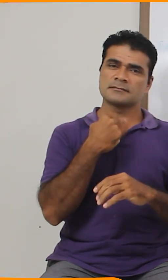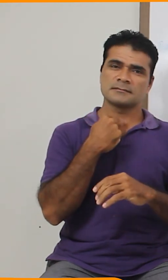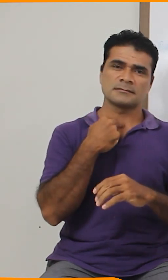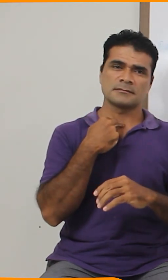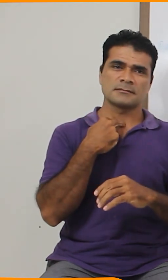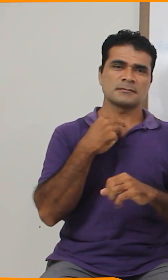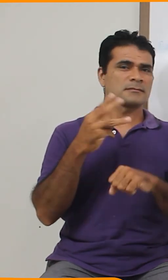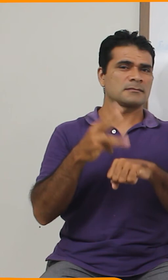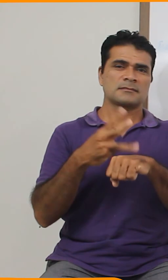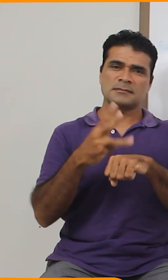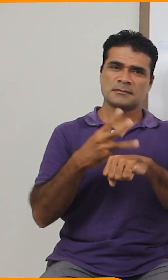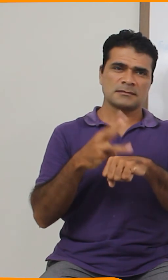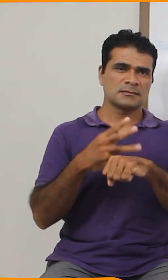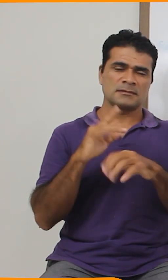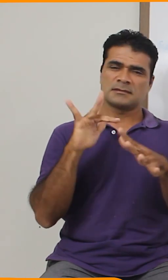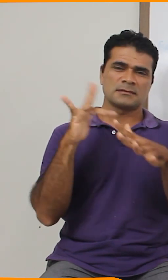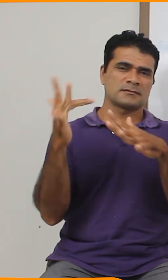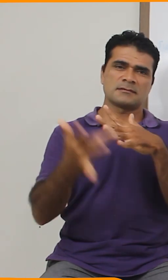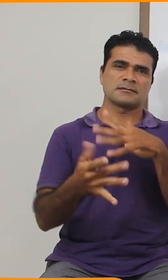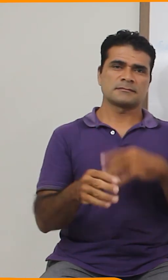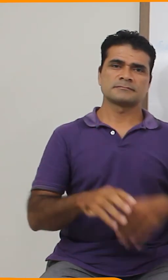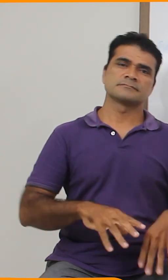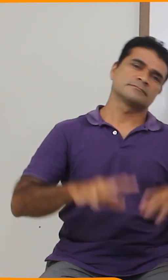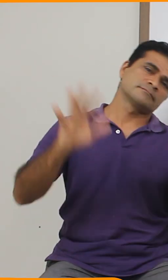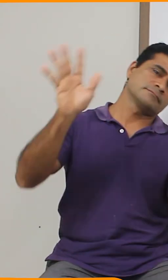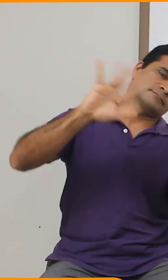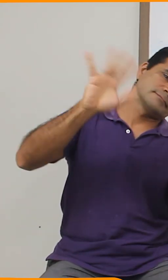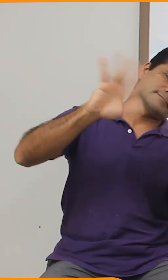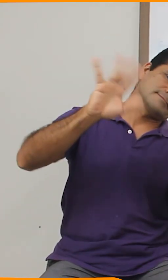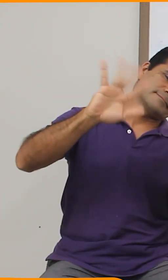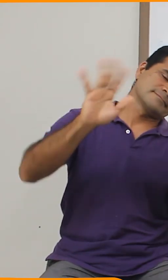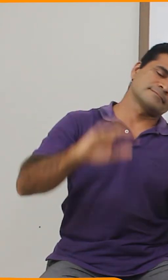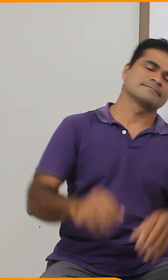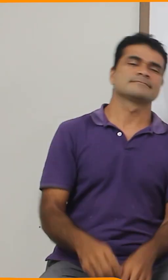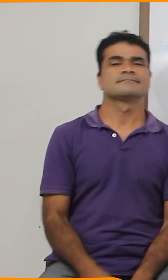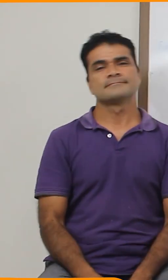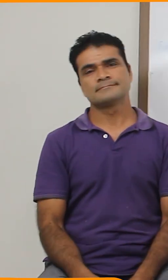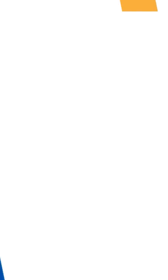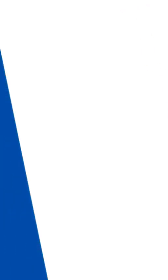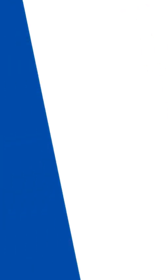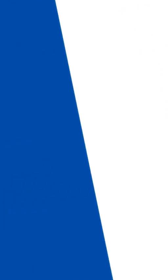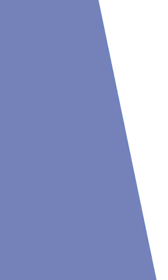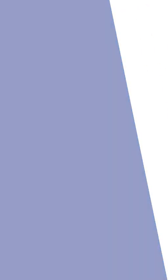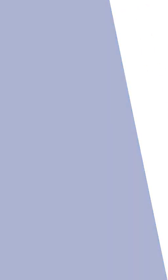Então, conto com vocês e até a próxima aula. Tchau!